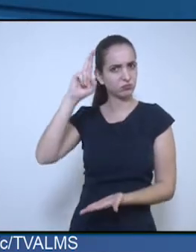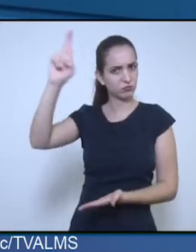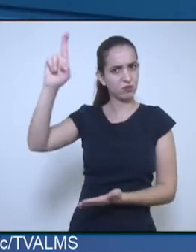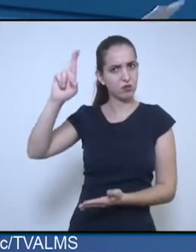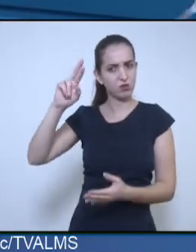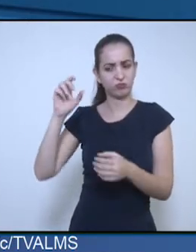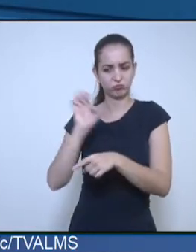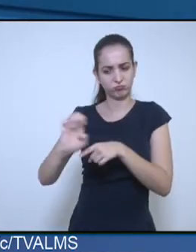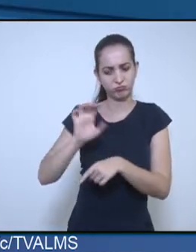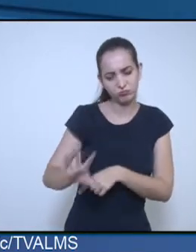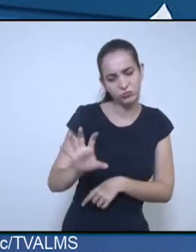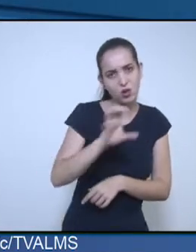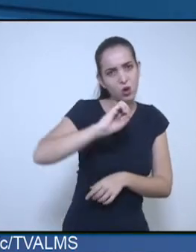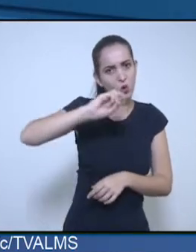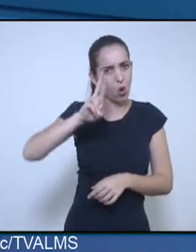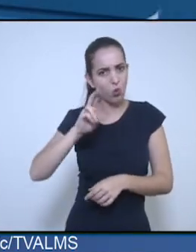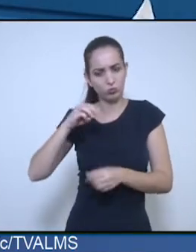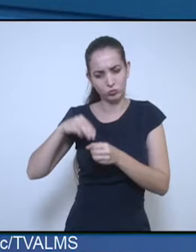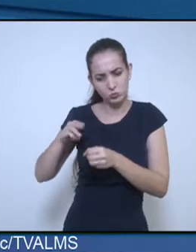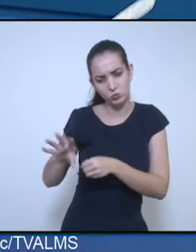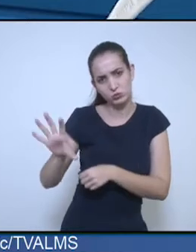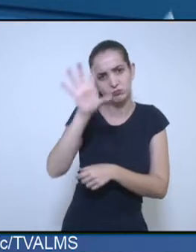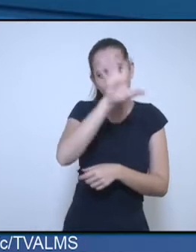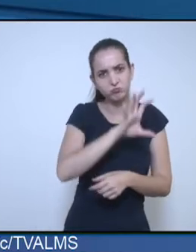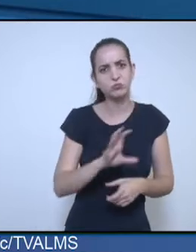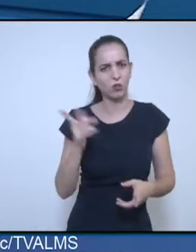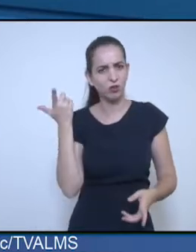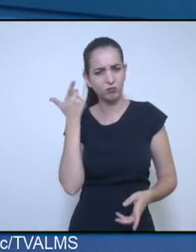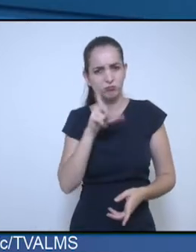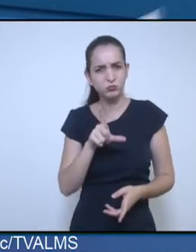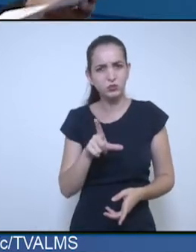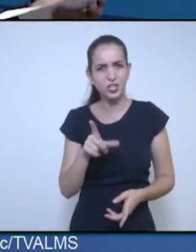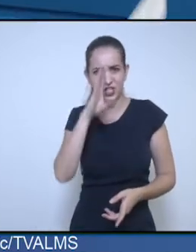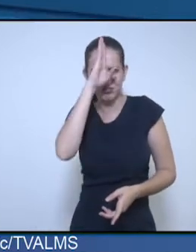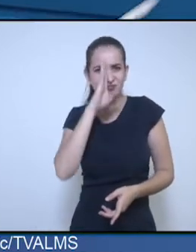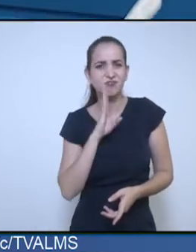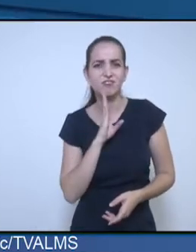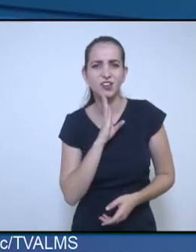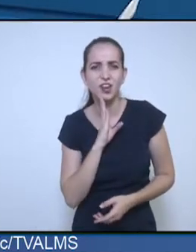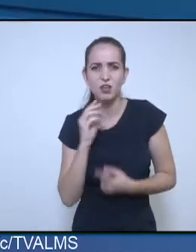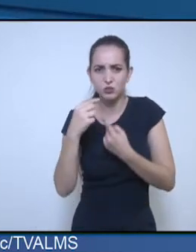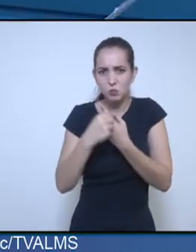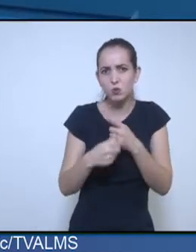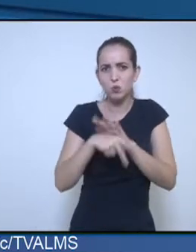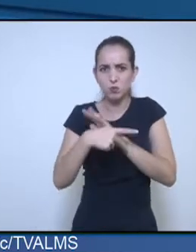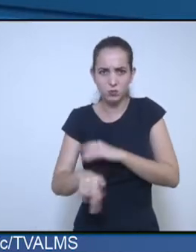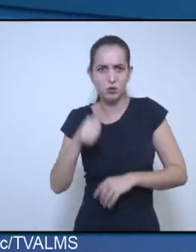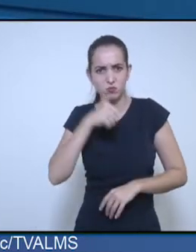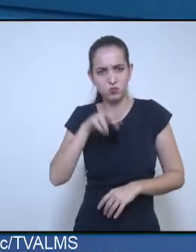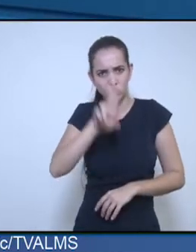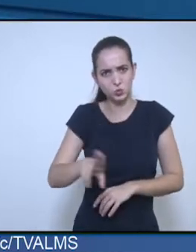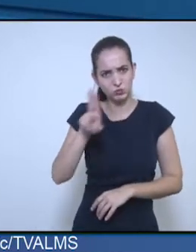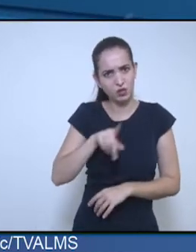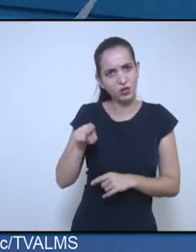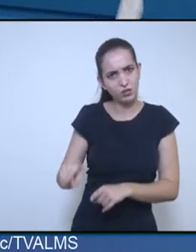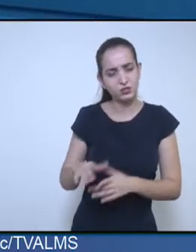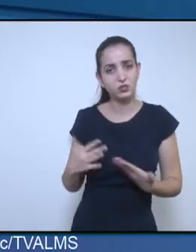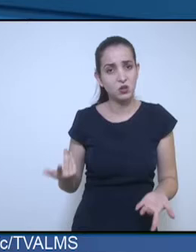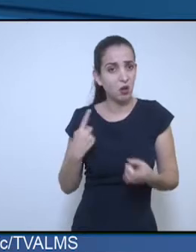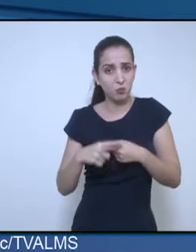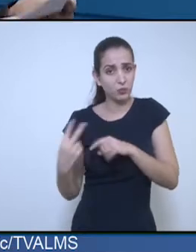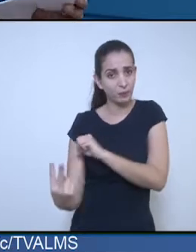do município, informações a respeito de que existe o preservativo feminino e que pode realmente a mulher se utilizar dele para